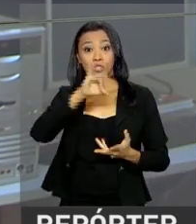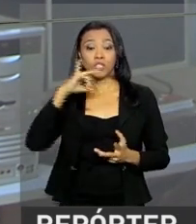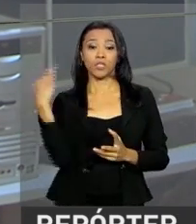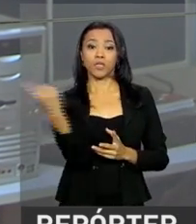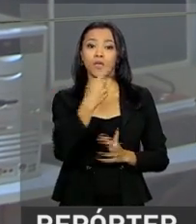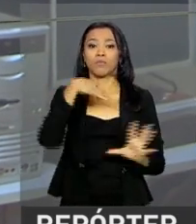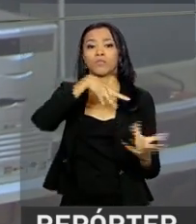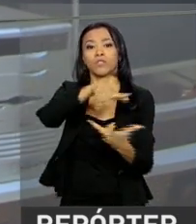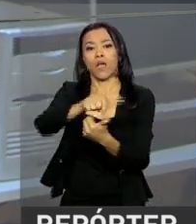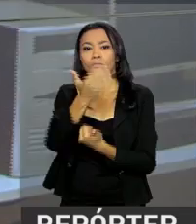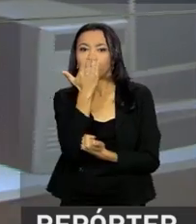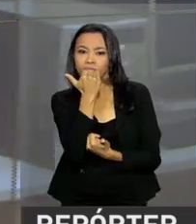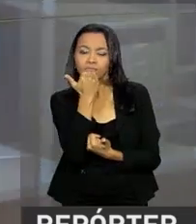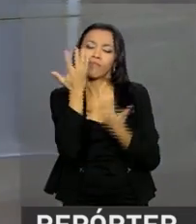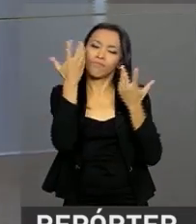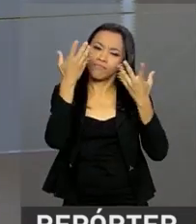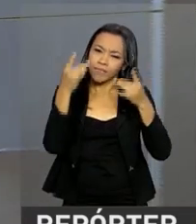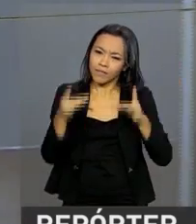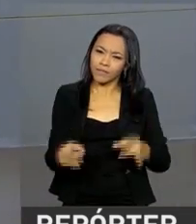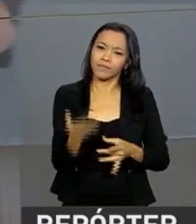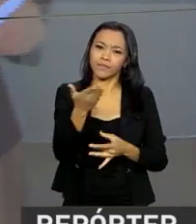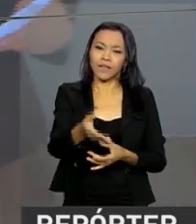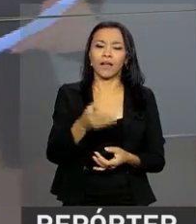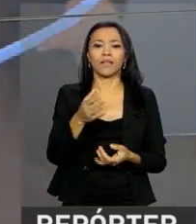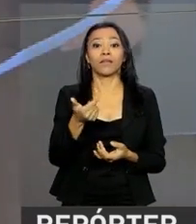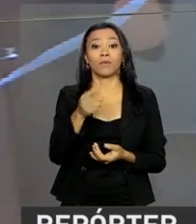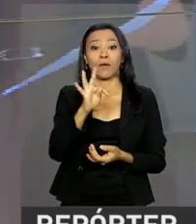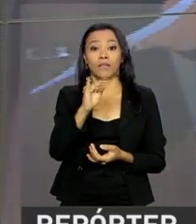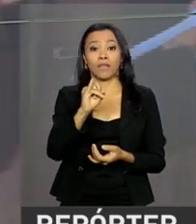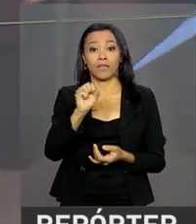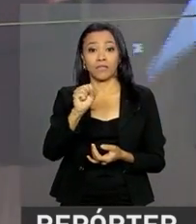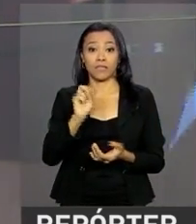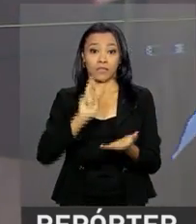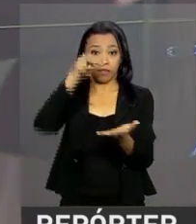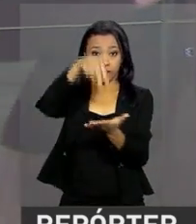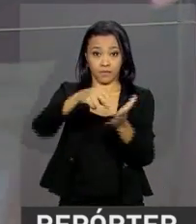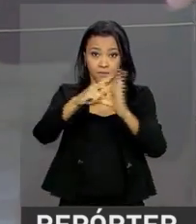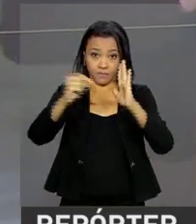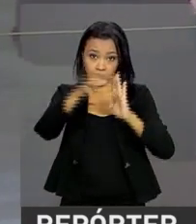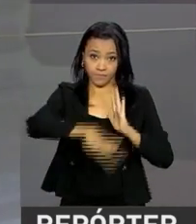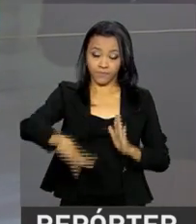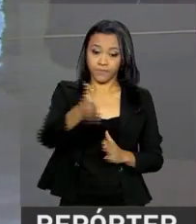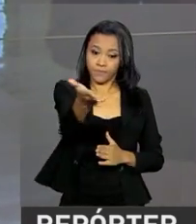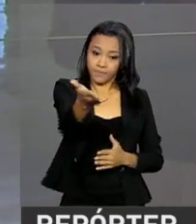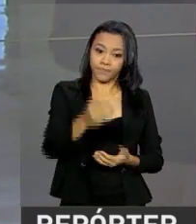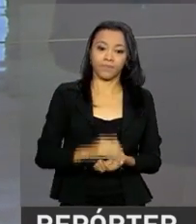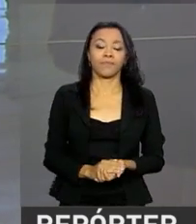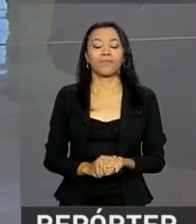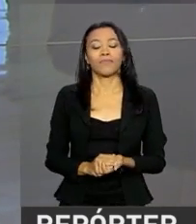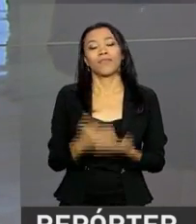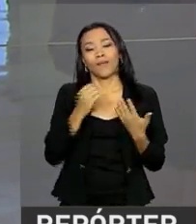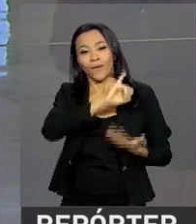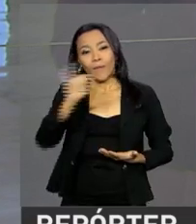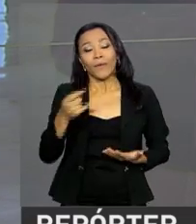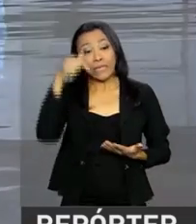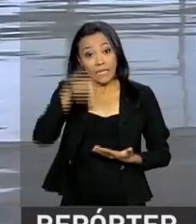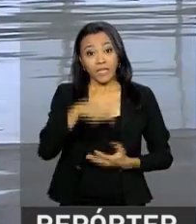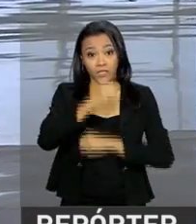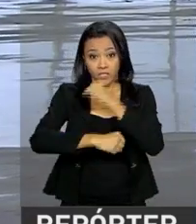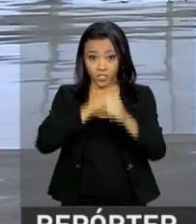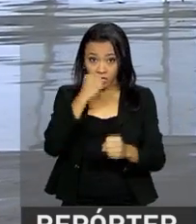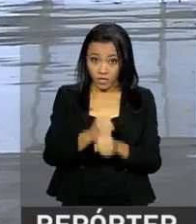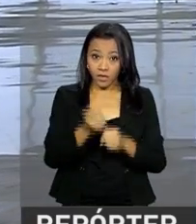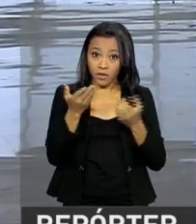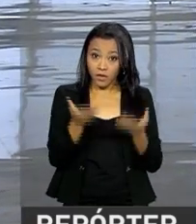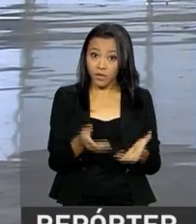os detalhes ao vivo com Taíssa dias que está no palácio do planal Oi Taíssa Oi Renata neste ano a Organização das Nações Unidas